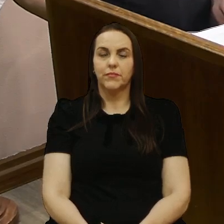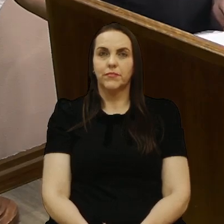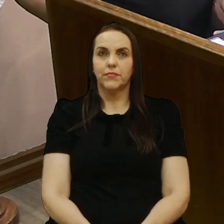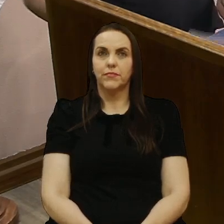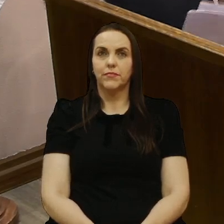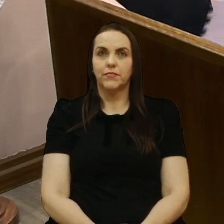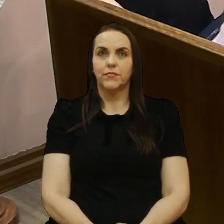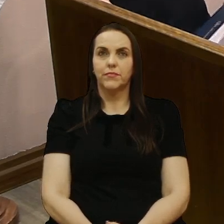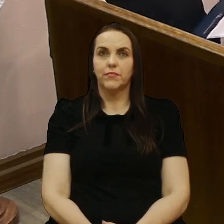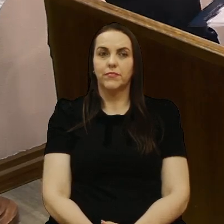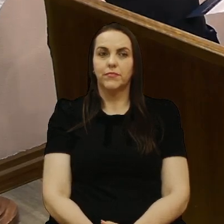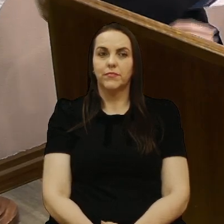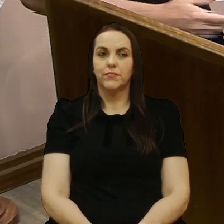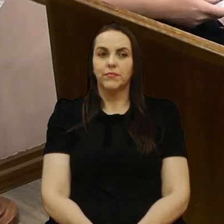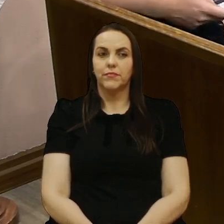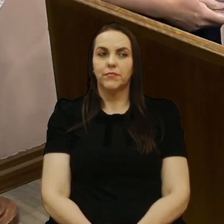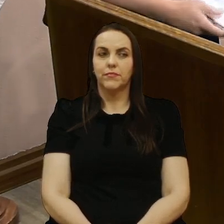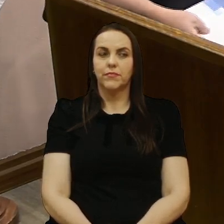sim.